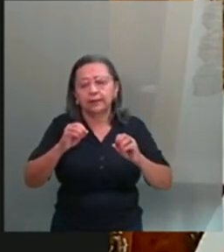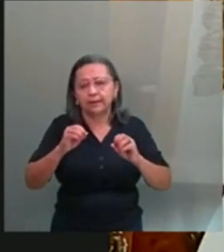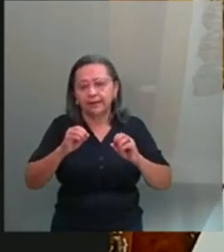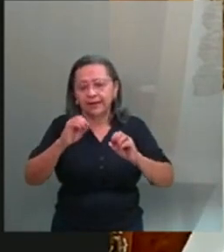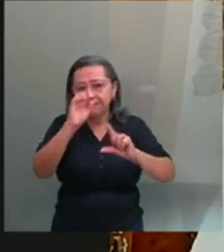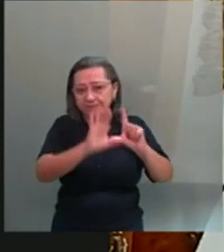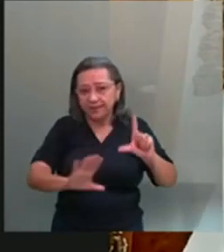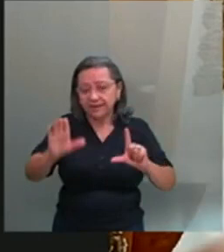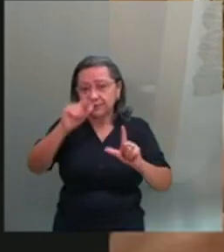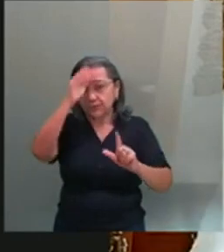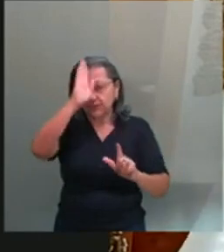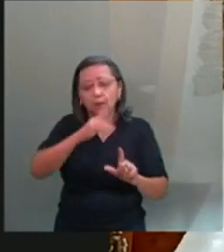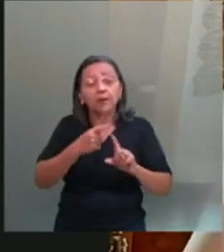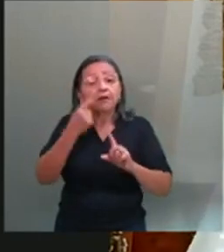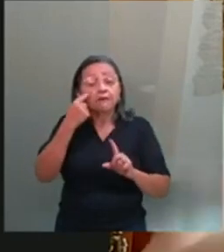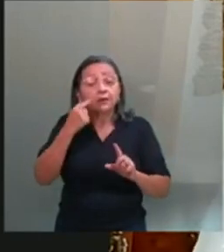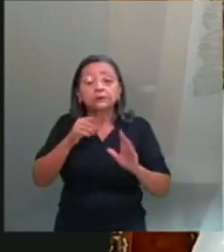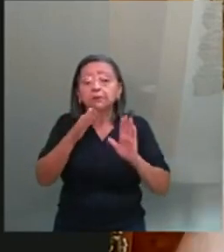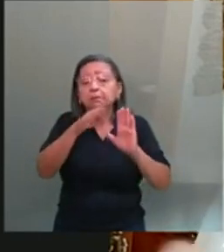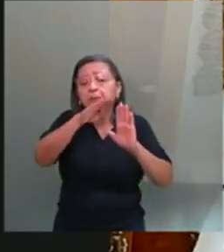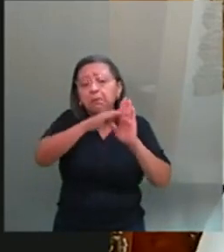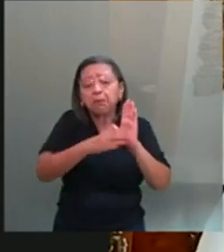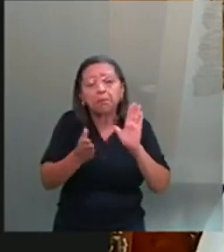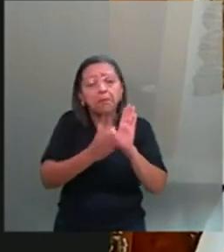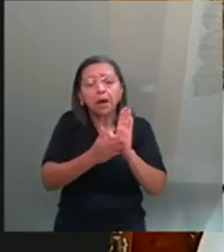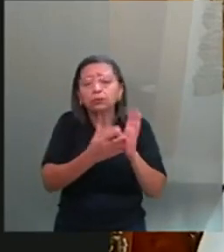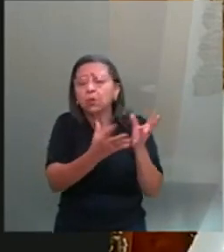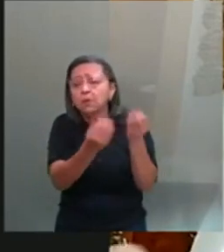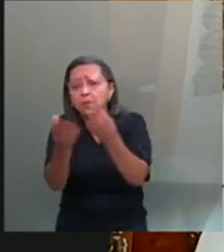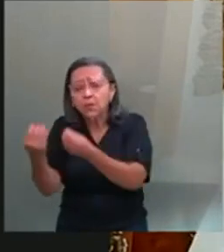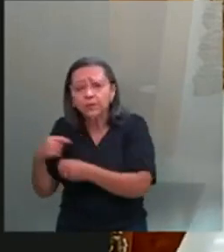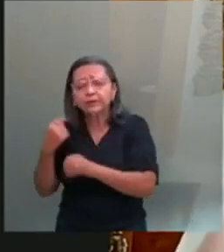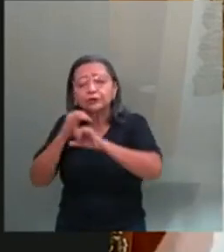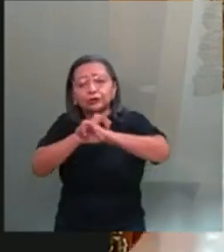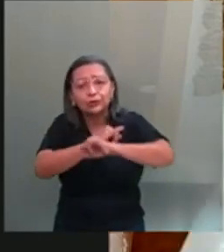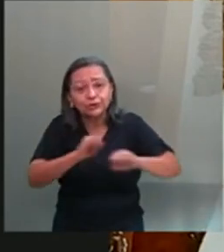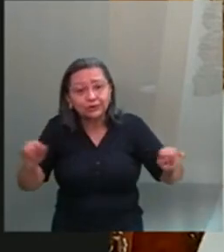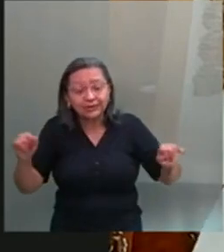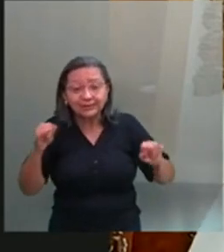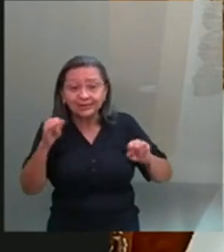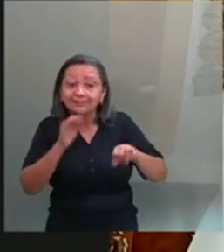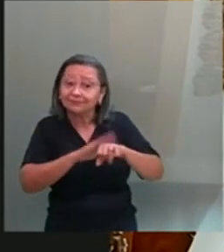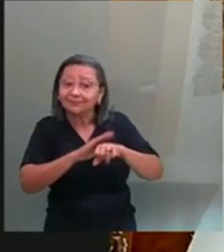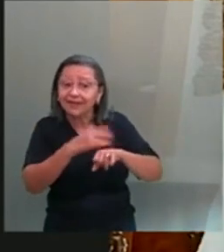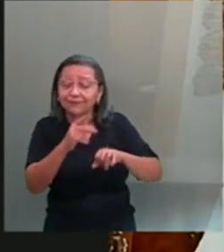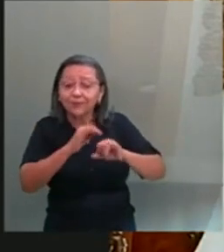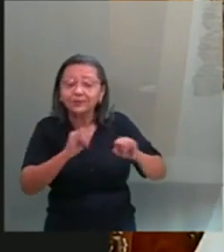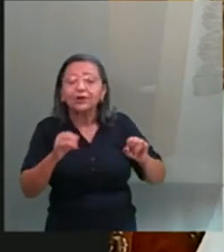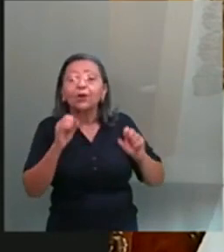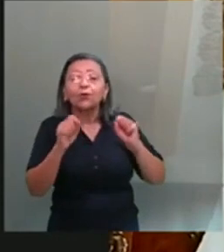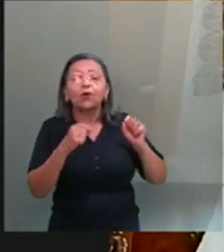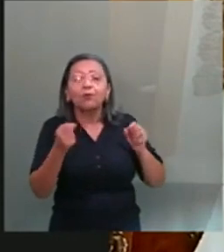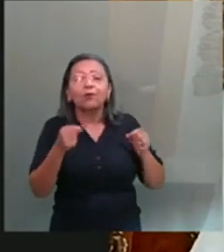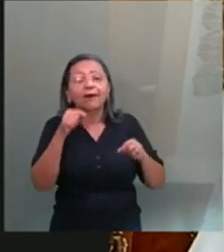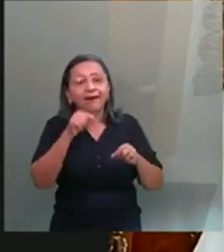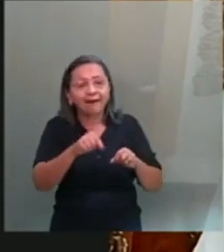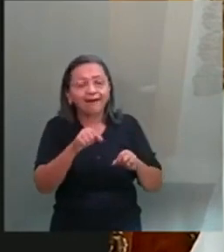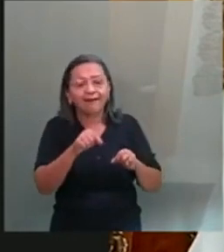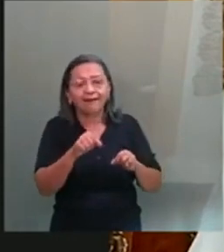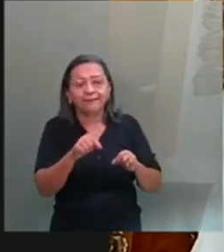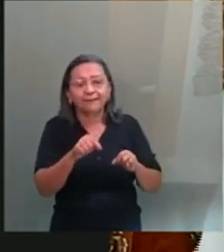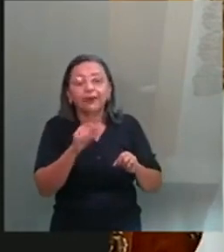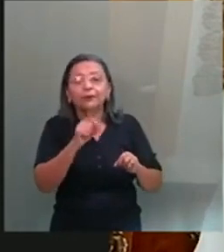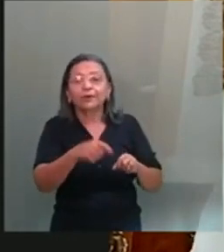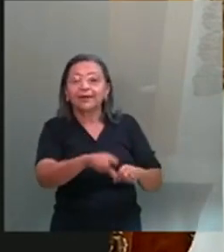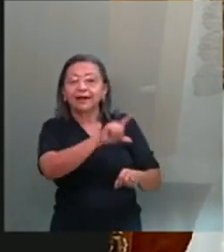veem que eles pautam muitas e muitas das suas notícias, das suas informações, através exatamente daquilo